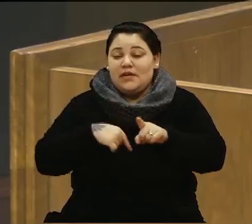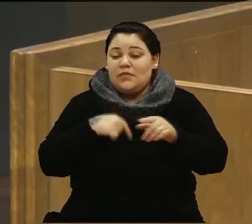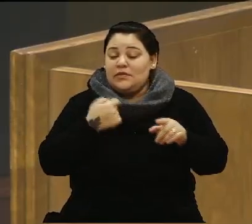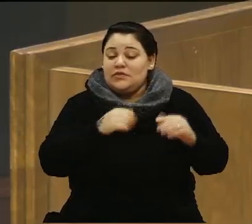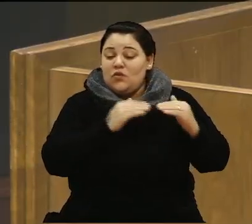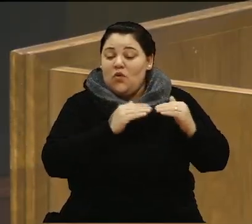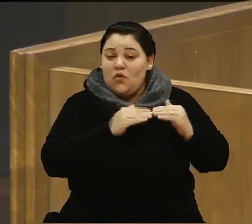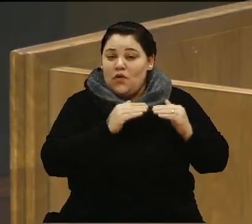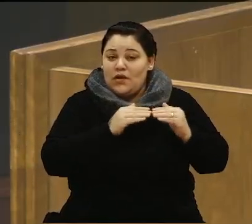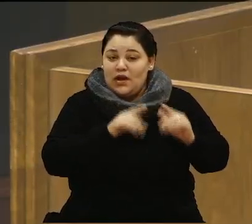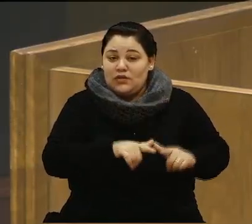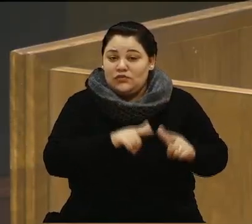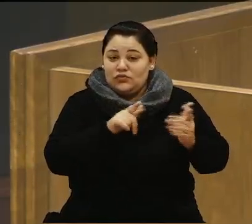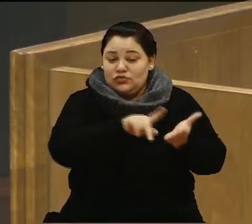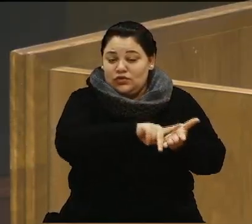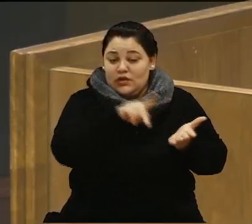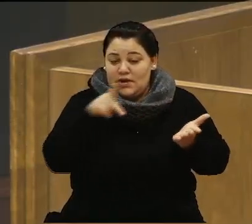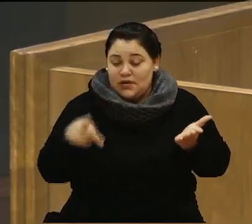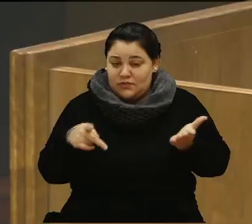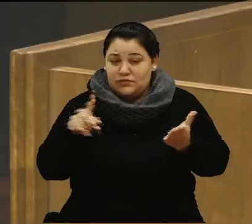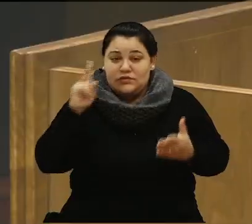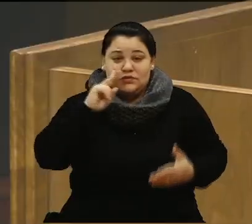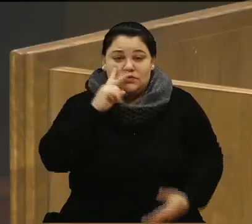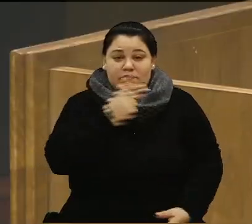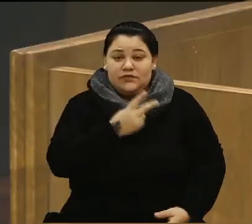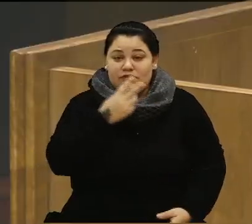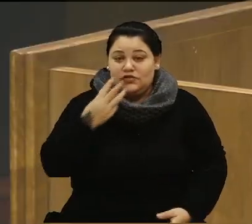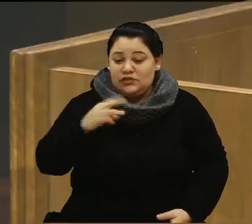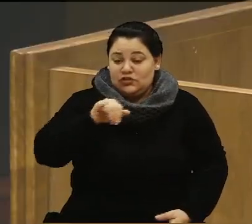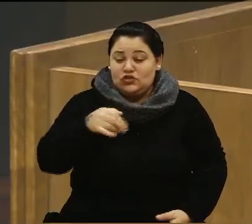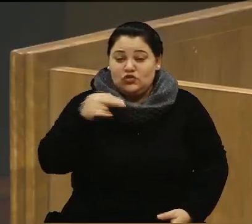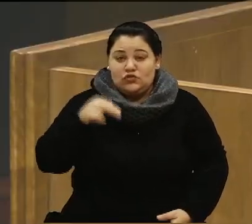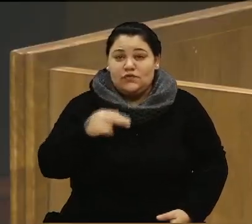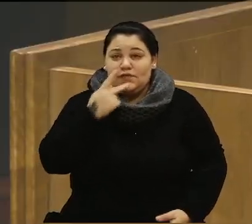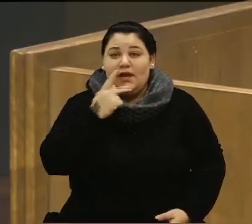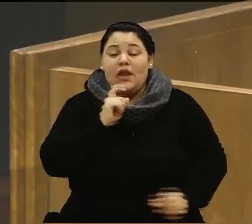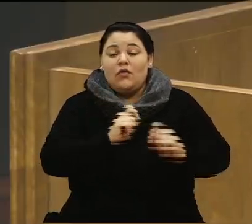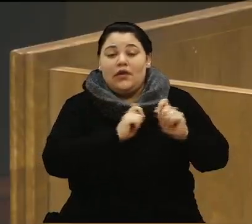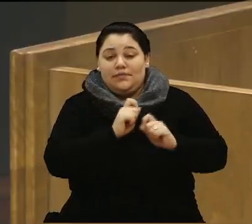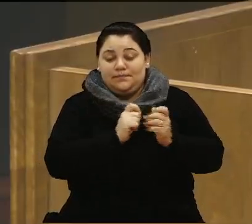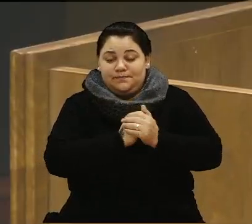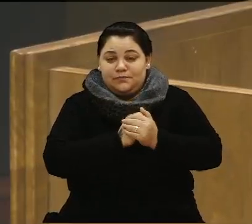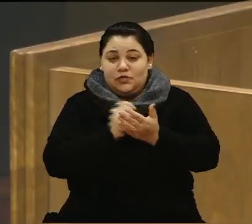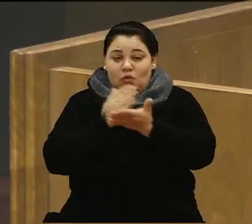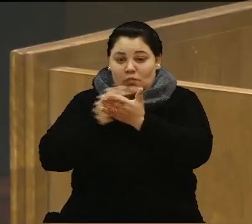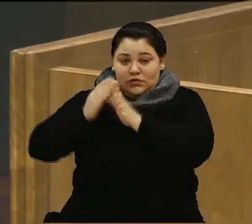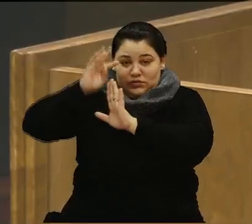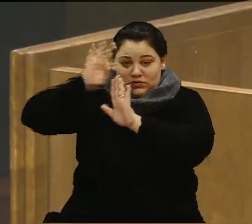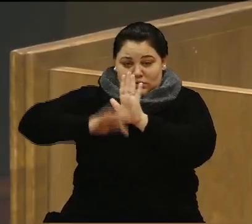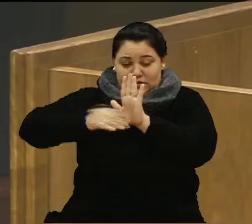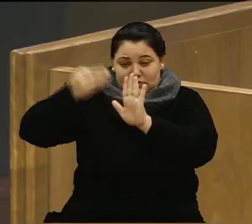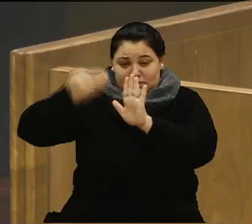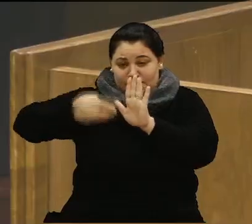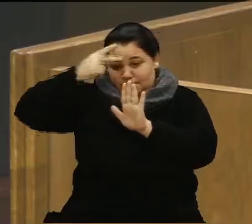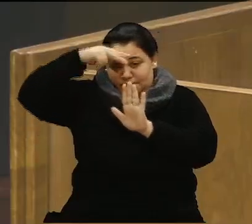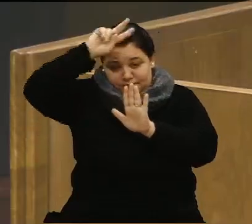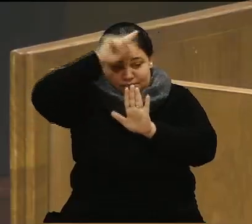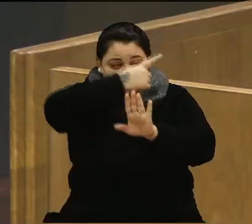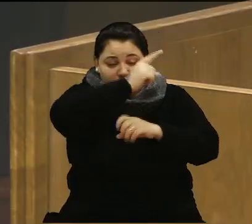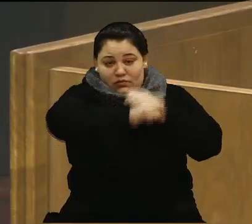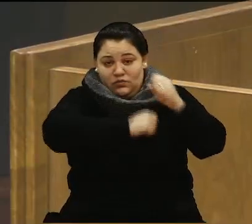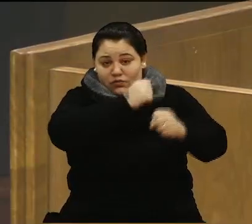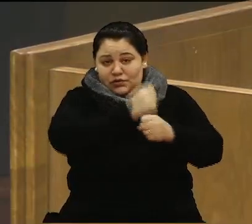Pioneiro de segunda-feira, dia 23 de junho, na qual diz, o início da reportagem, vereador Edson, há 1 ano